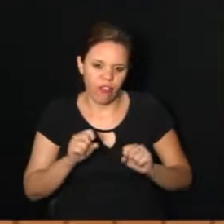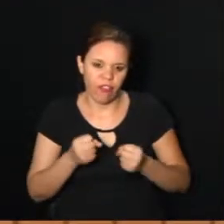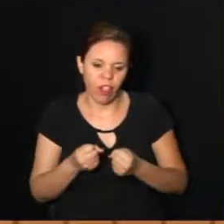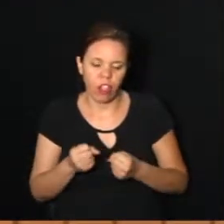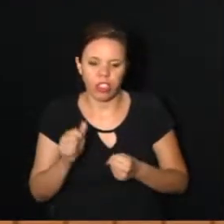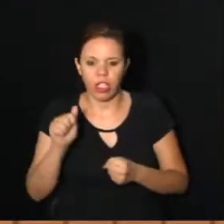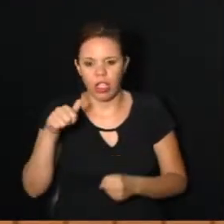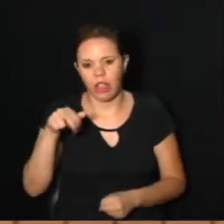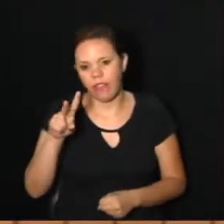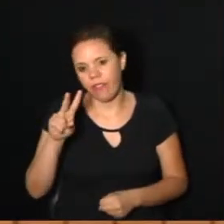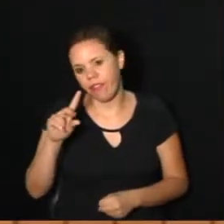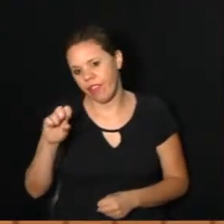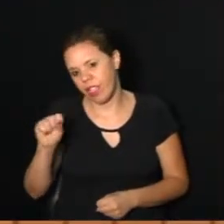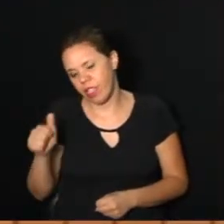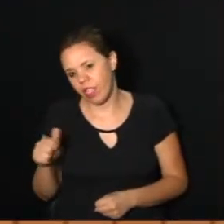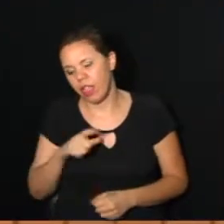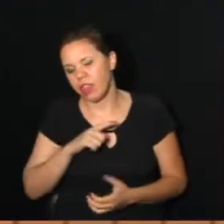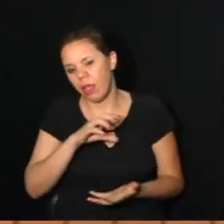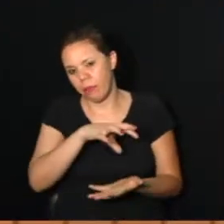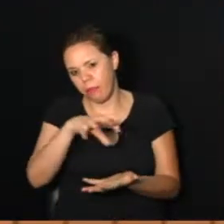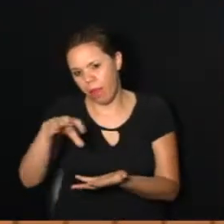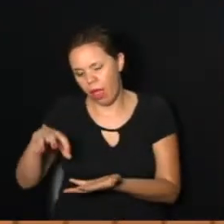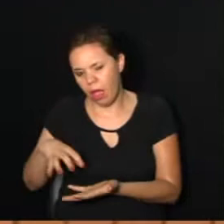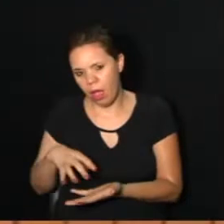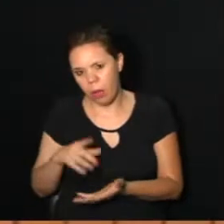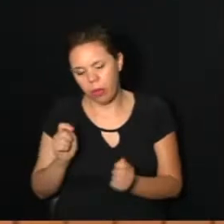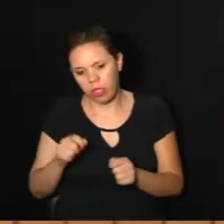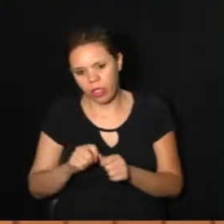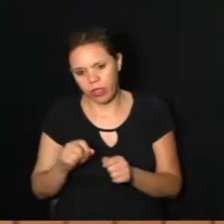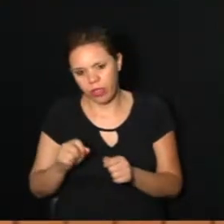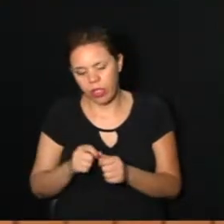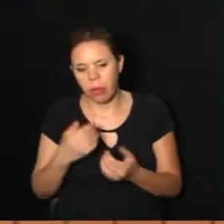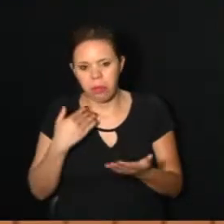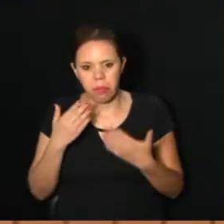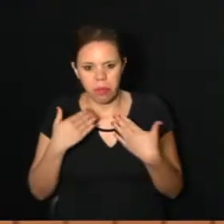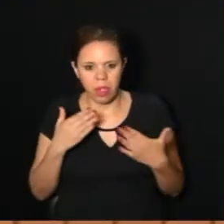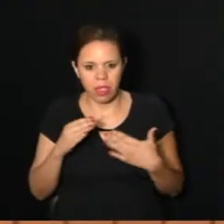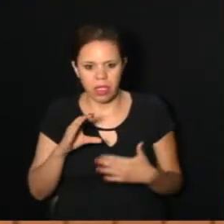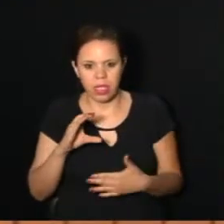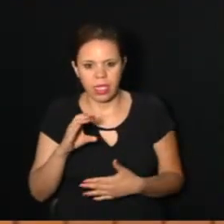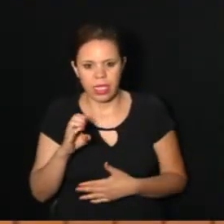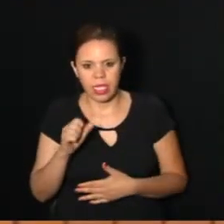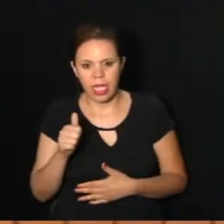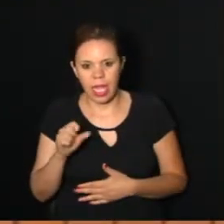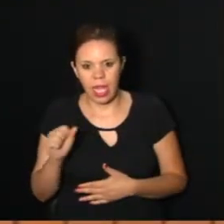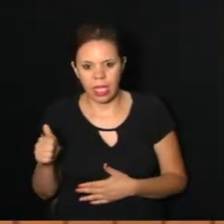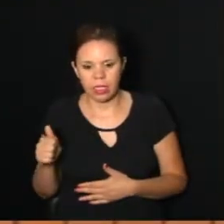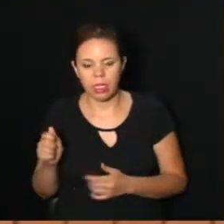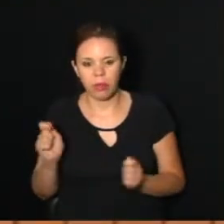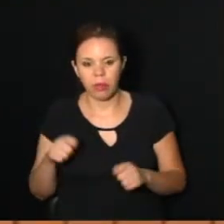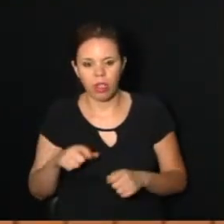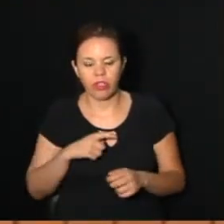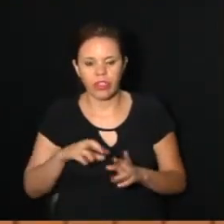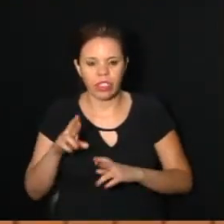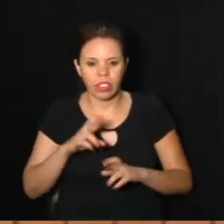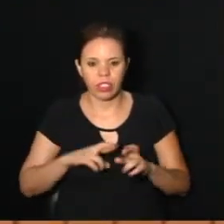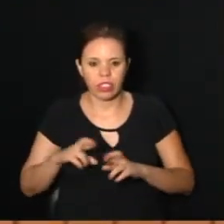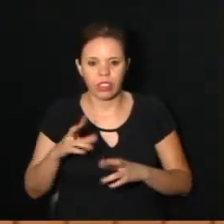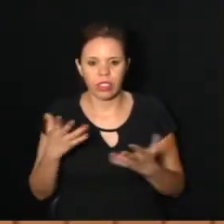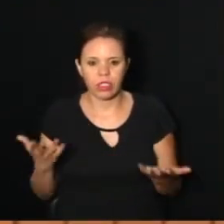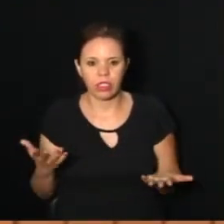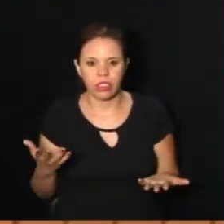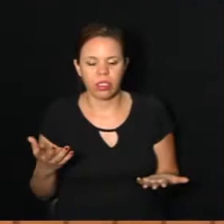mapa, tem uma série de coisas. Talvez pudesse fazer um bate-papo com a SEASA, né? Com a vigilância sanitária, com